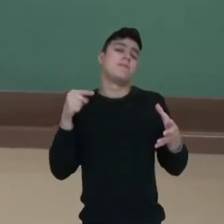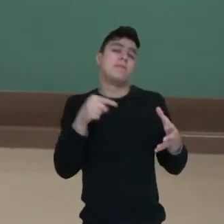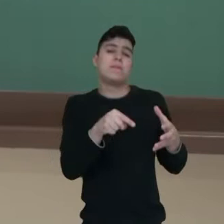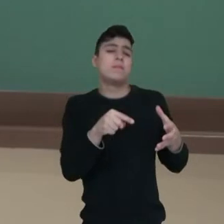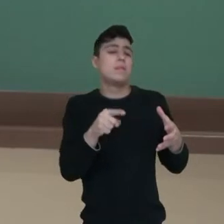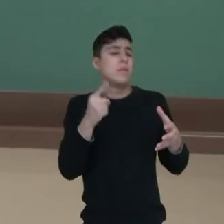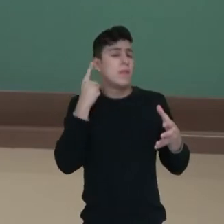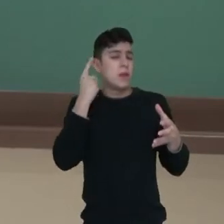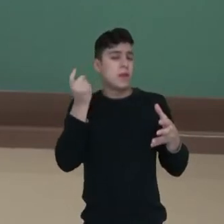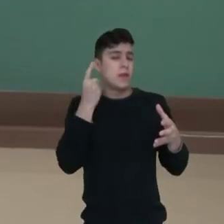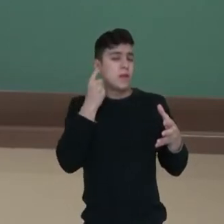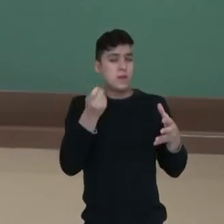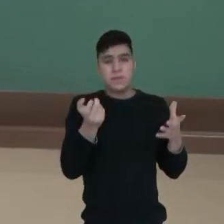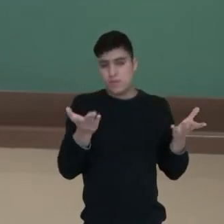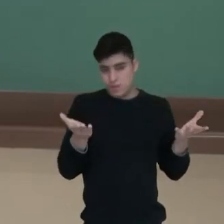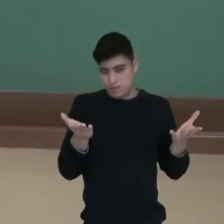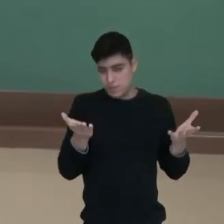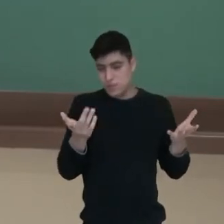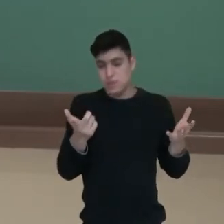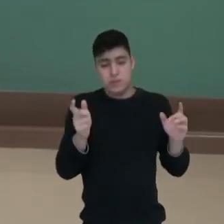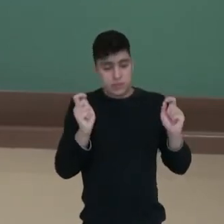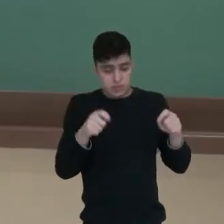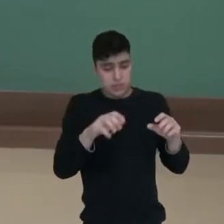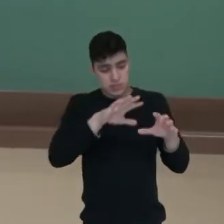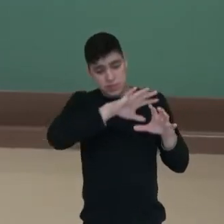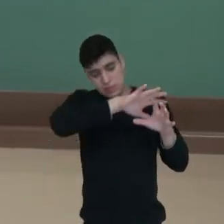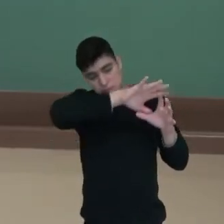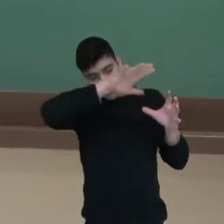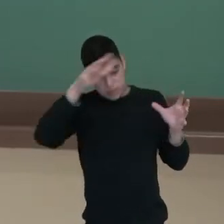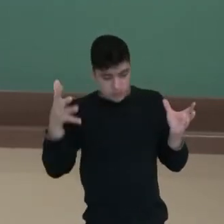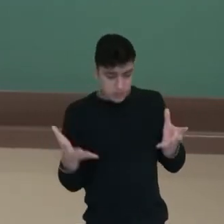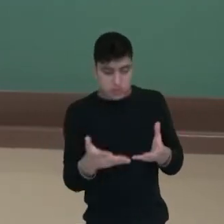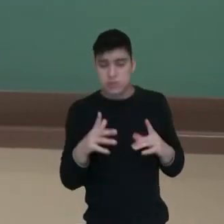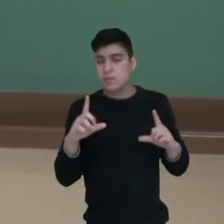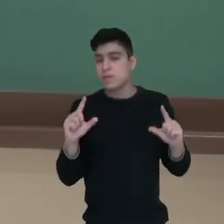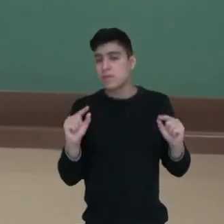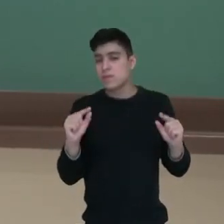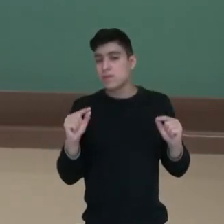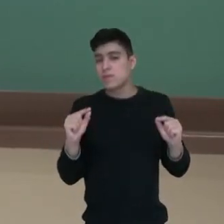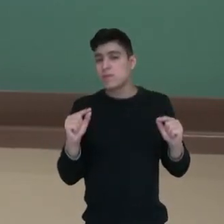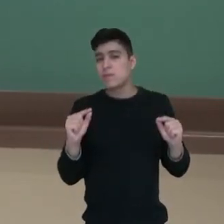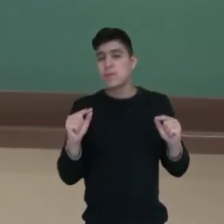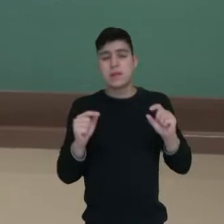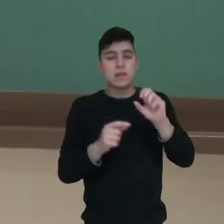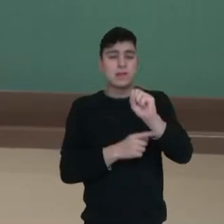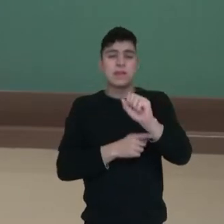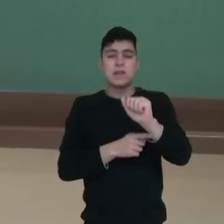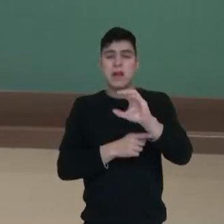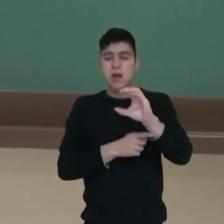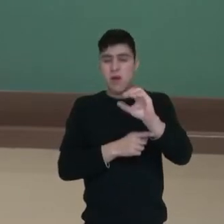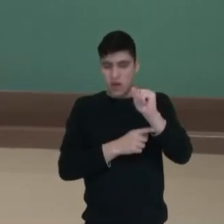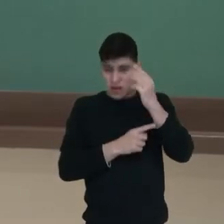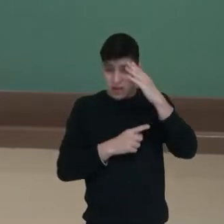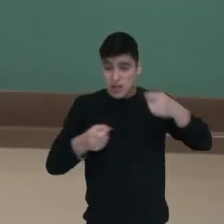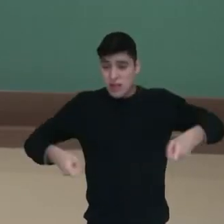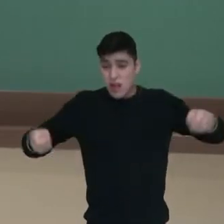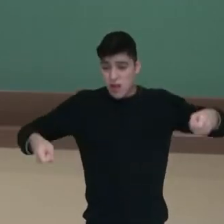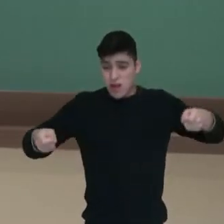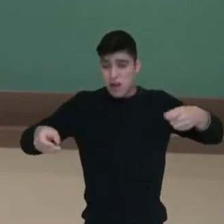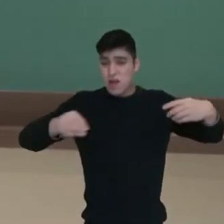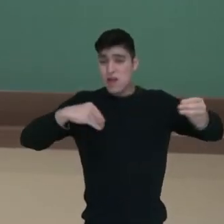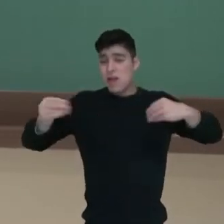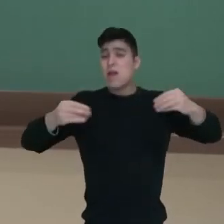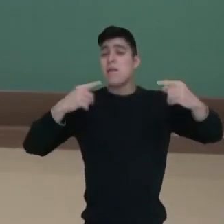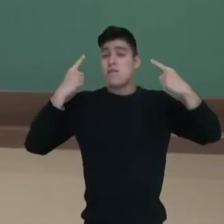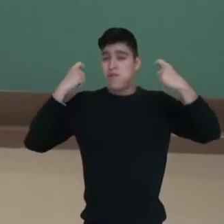fazer algum barulho. Então eu envolto essa bola em várias sacolas plásticas ali. A gente sabe que